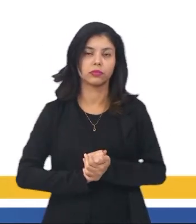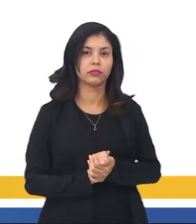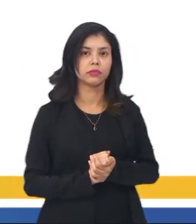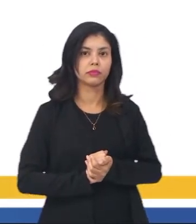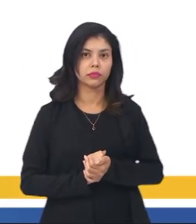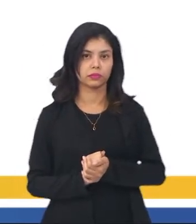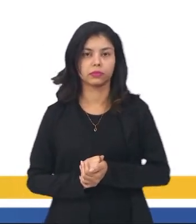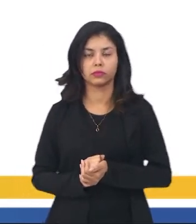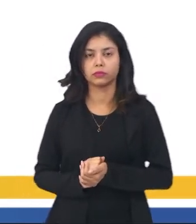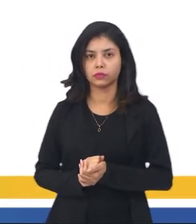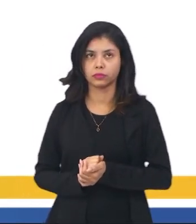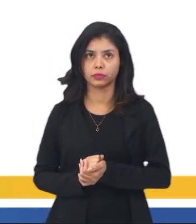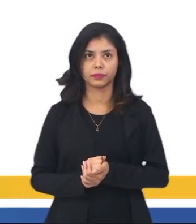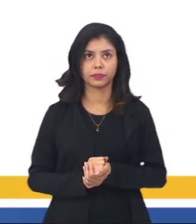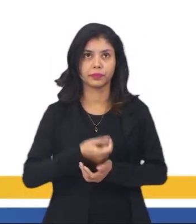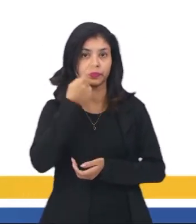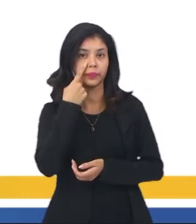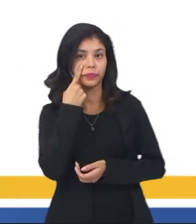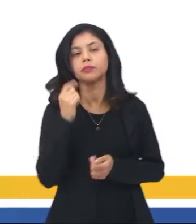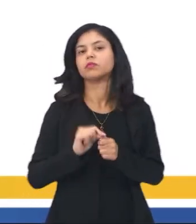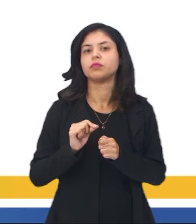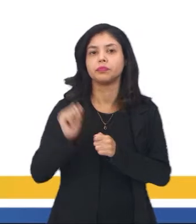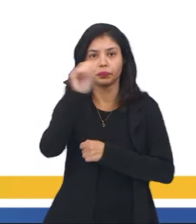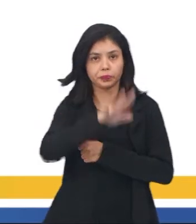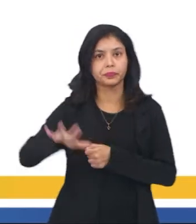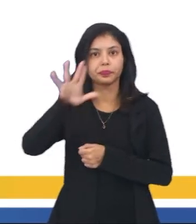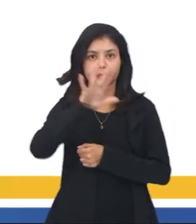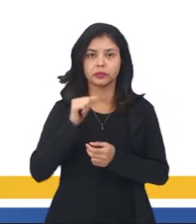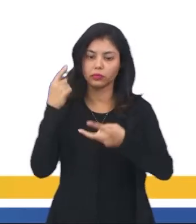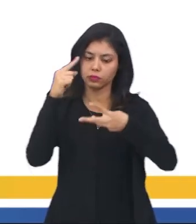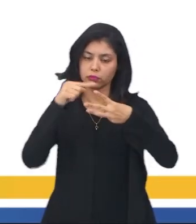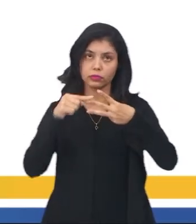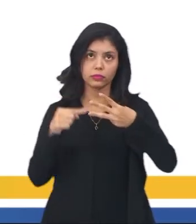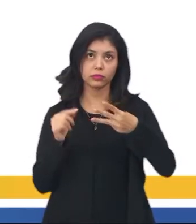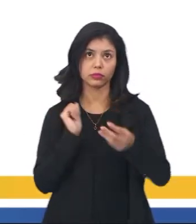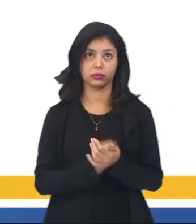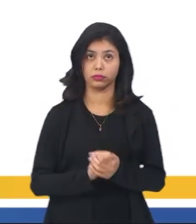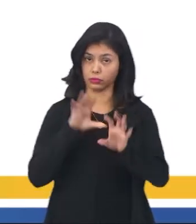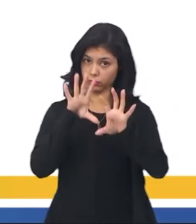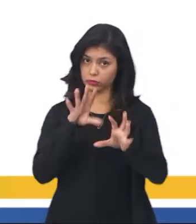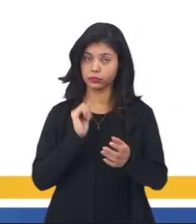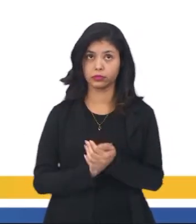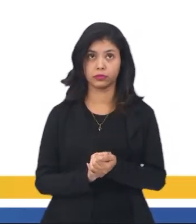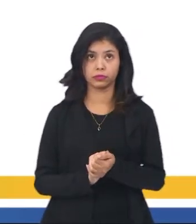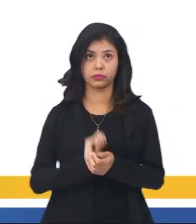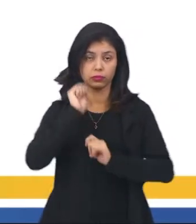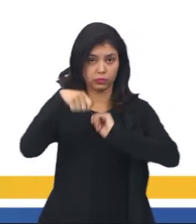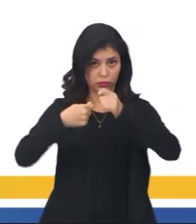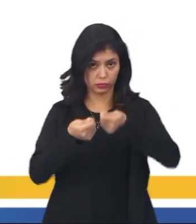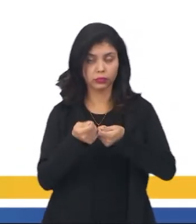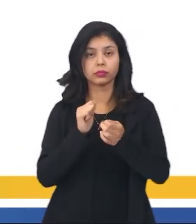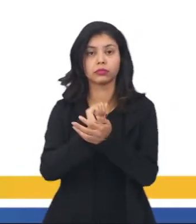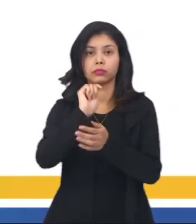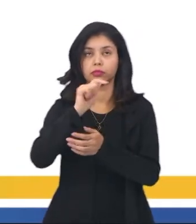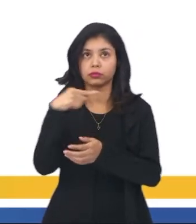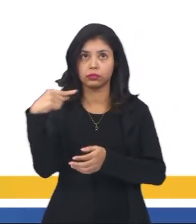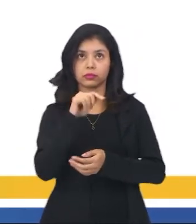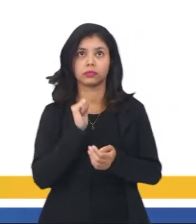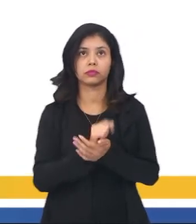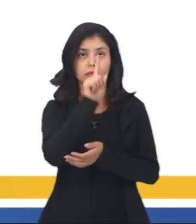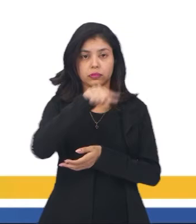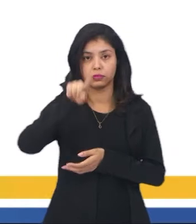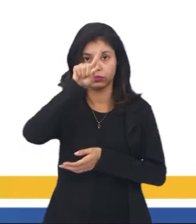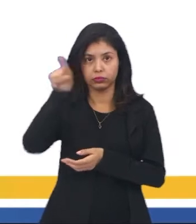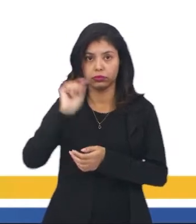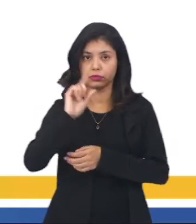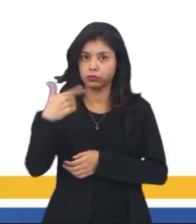questão, né? Então, vamos ter que fazer geralmente 3 passos, né? Aqui vamos fazer o jogo de sinais, aqui calcular a raiz quadrada